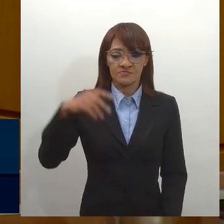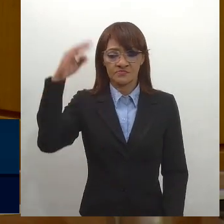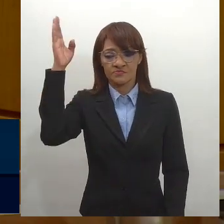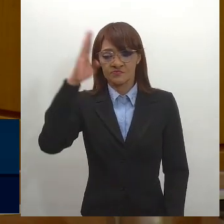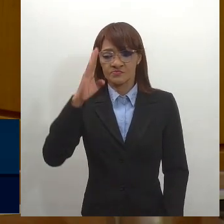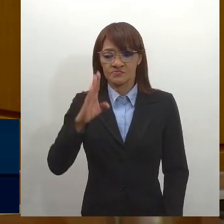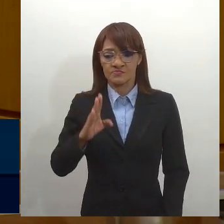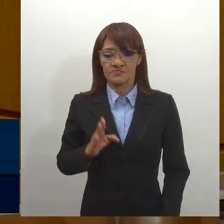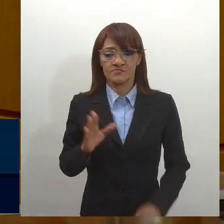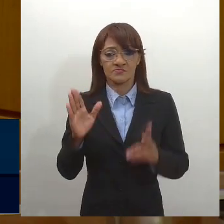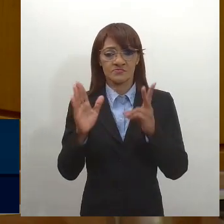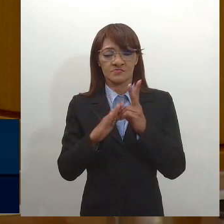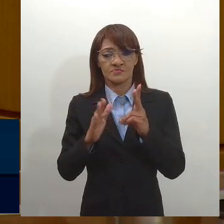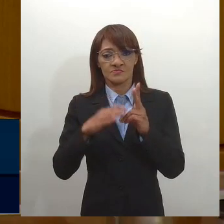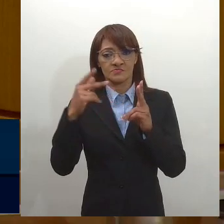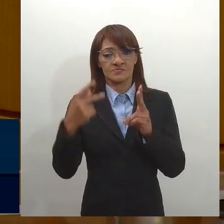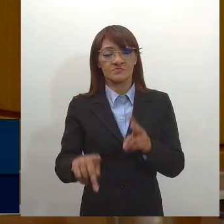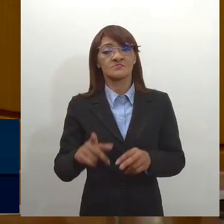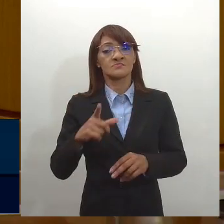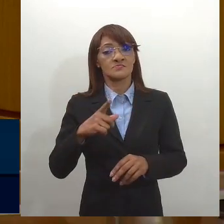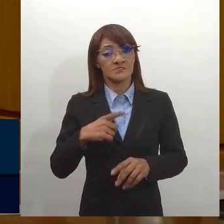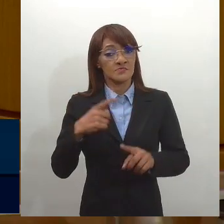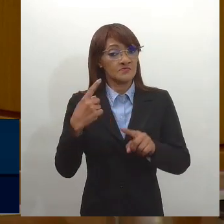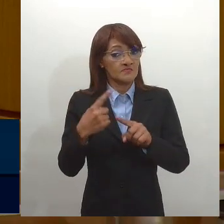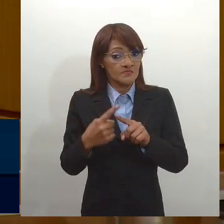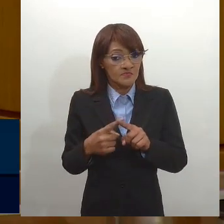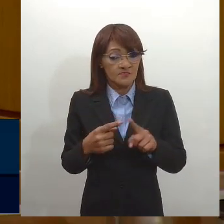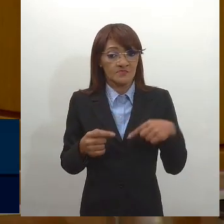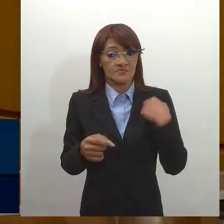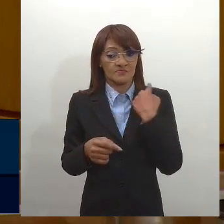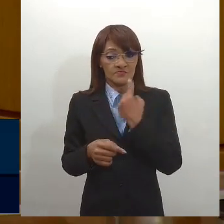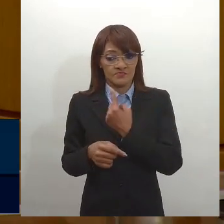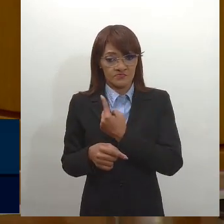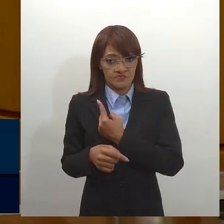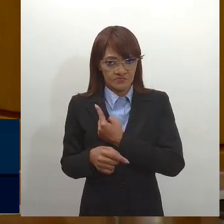quando nosso país foi invadido pela coroa